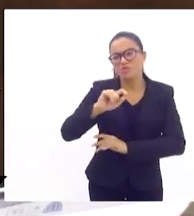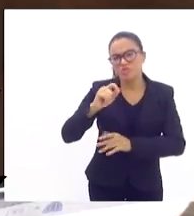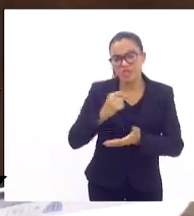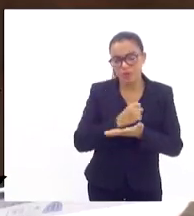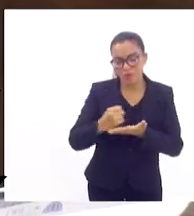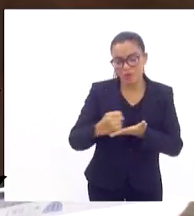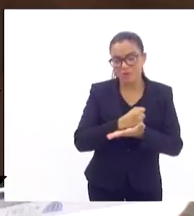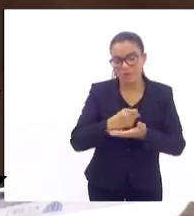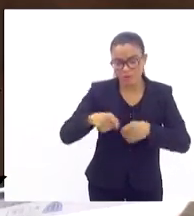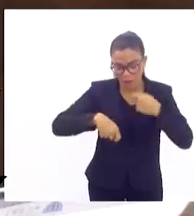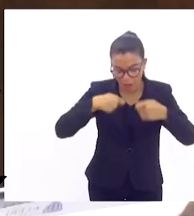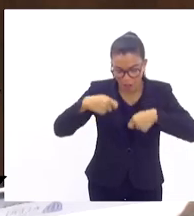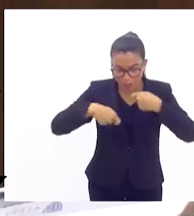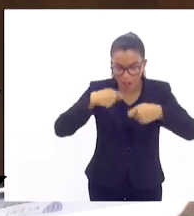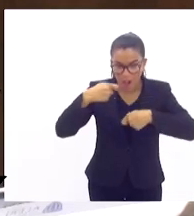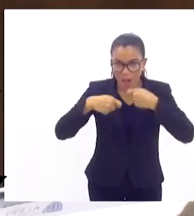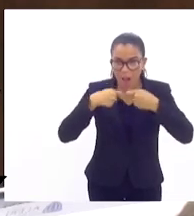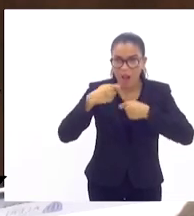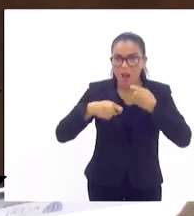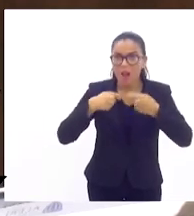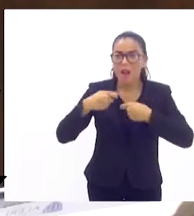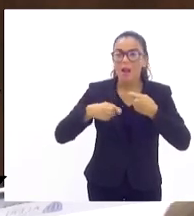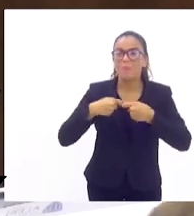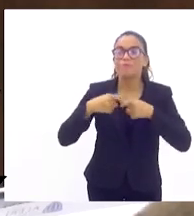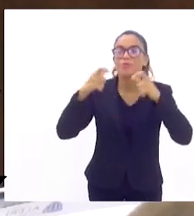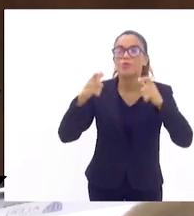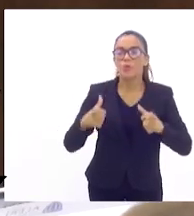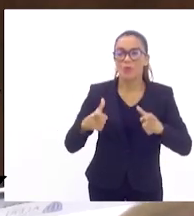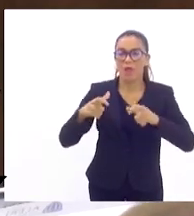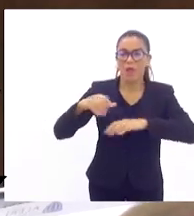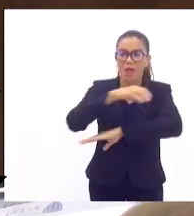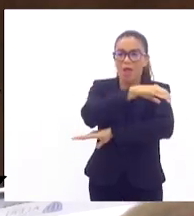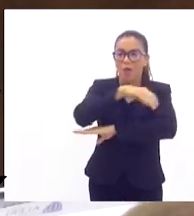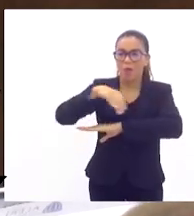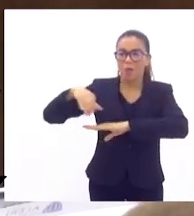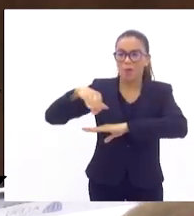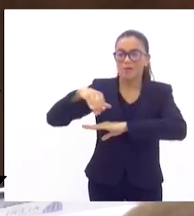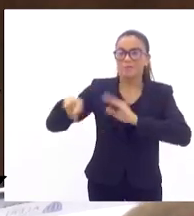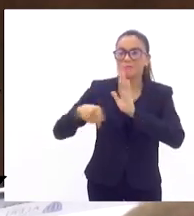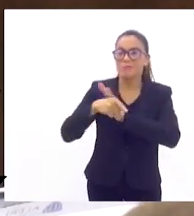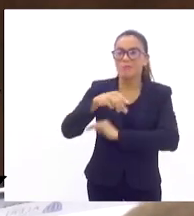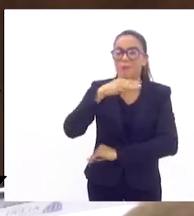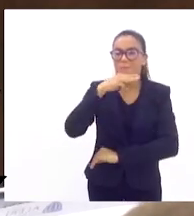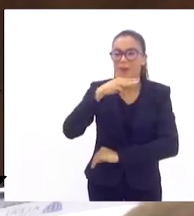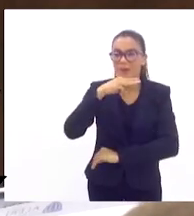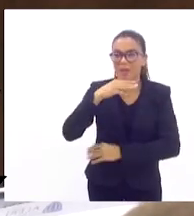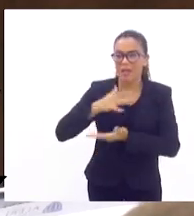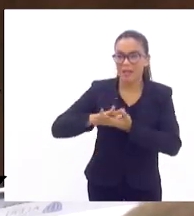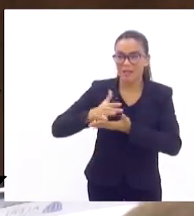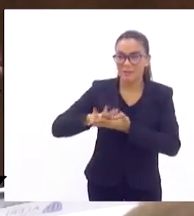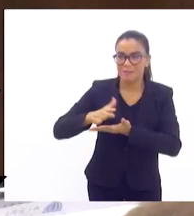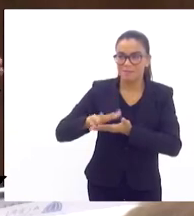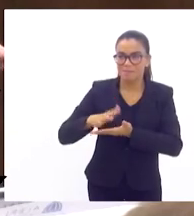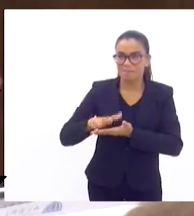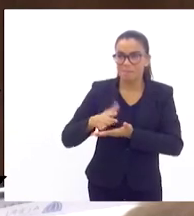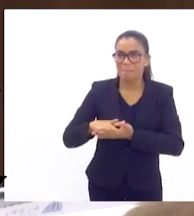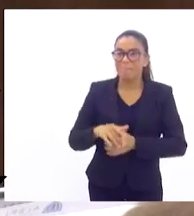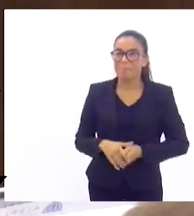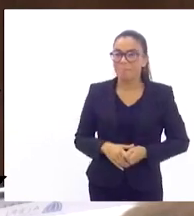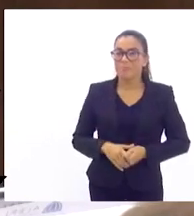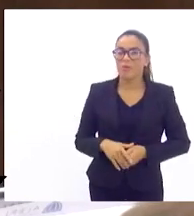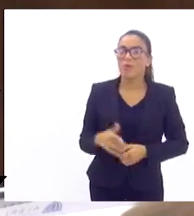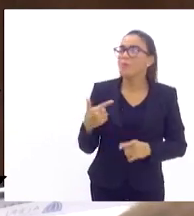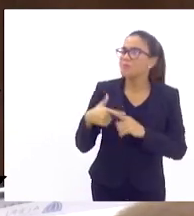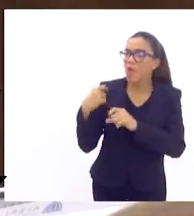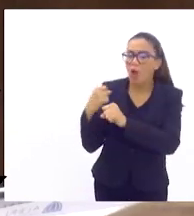concessão, na quadra da Mangueira, que nós estávamos iniciando 100 obras de pequeno porte e de grande impacto, que